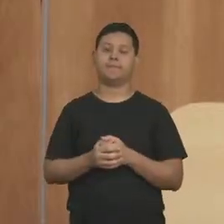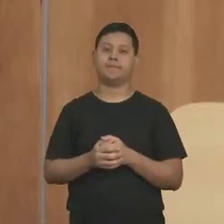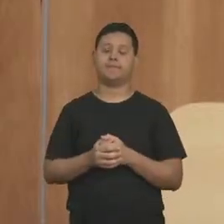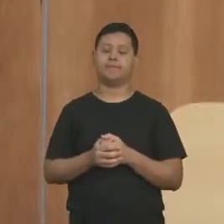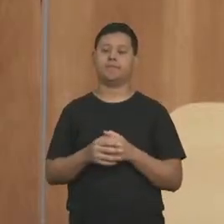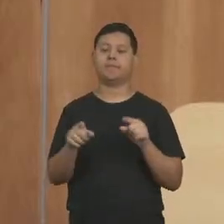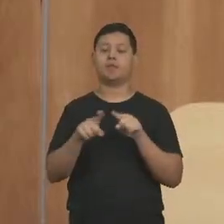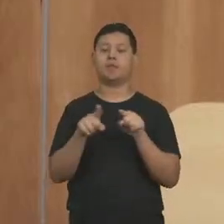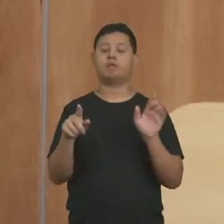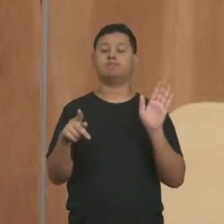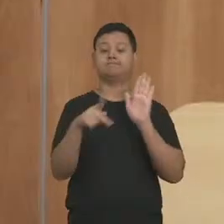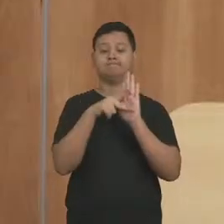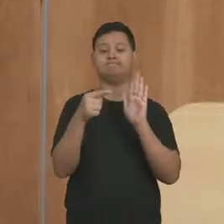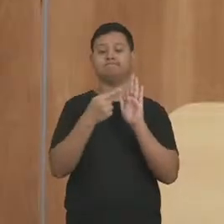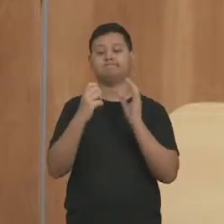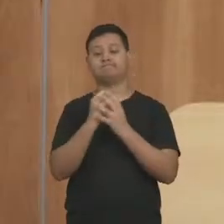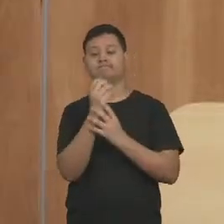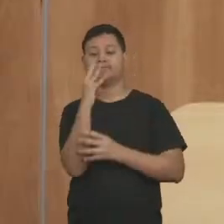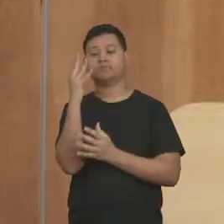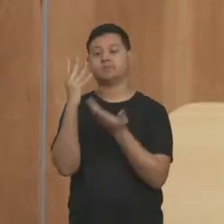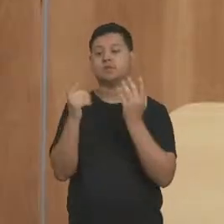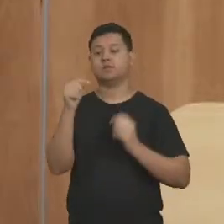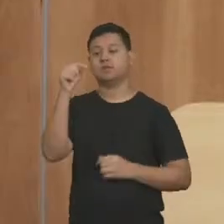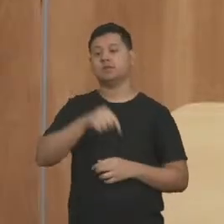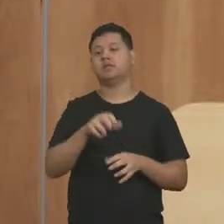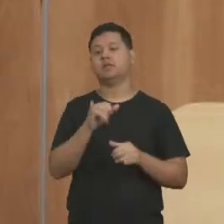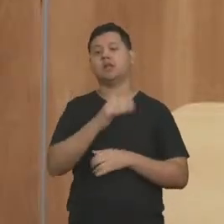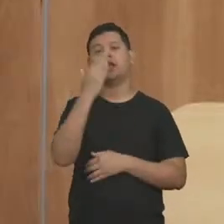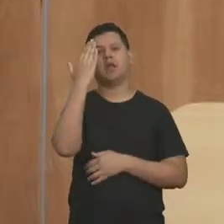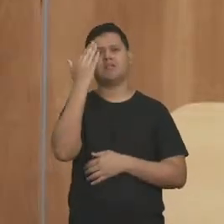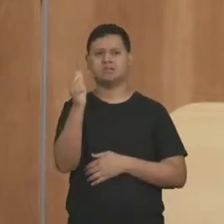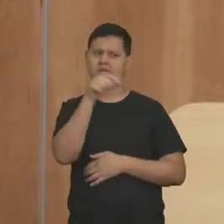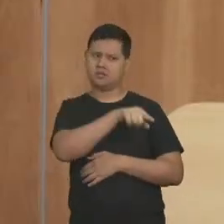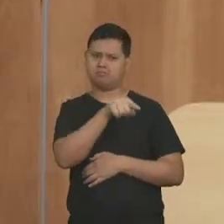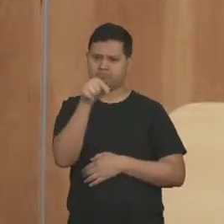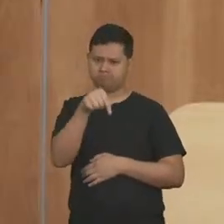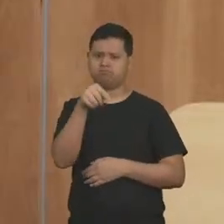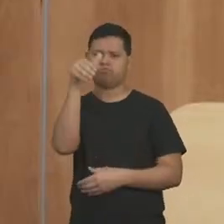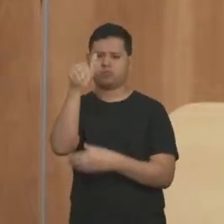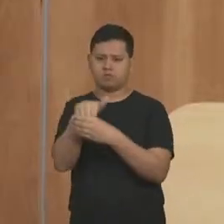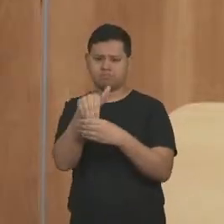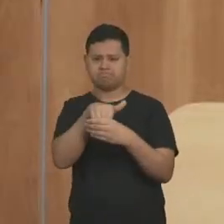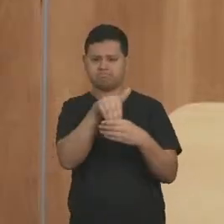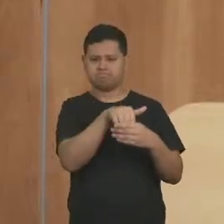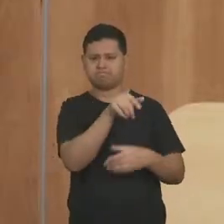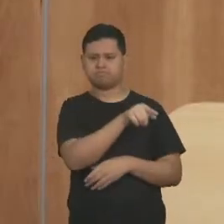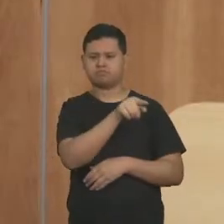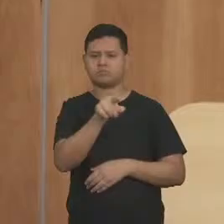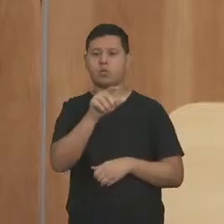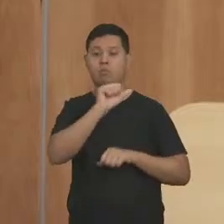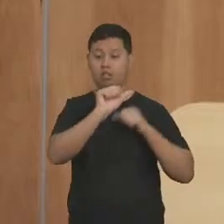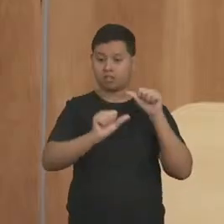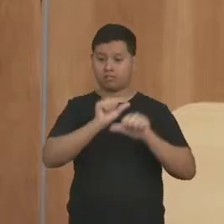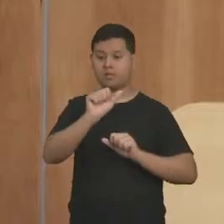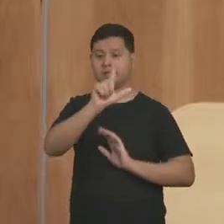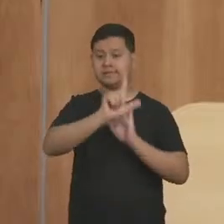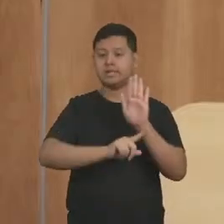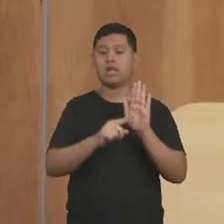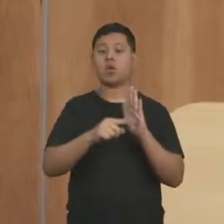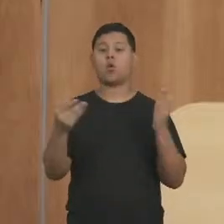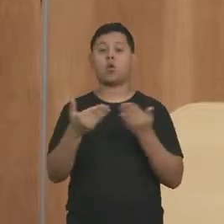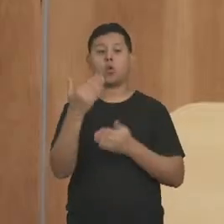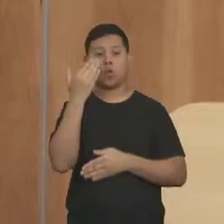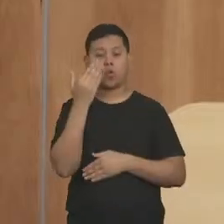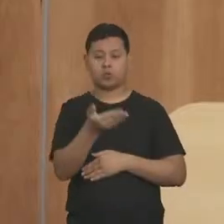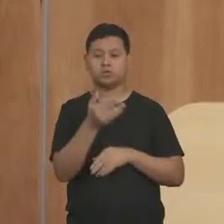do Programa Municipal de Educação Ambiental. Aqui eu sei que vai ser votado uma alteração na lei desse conselho hoje, está